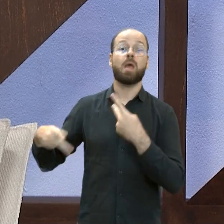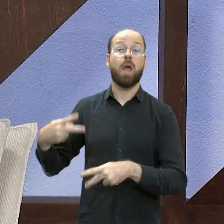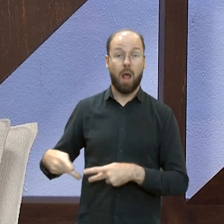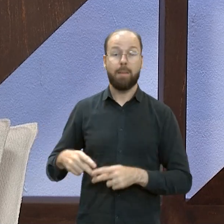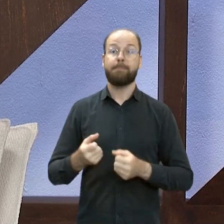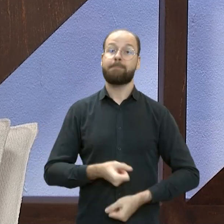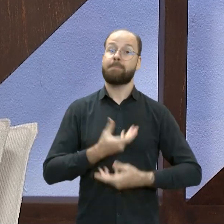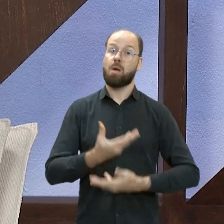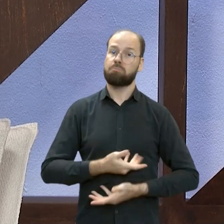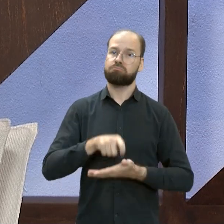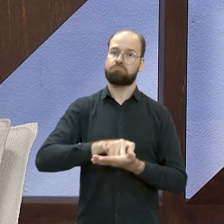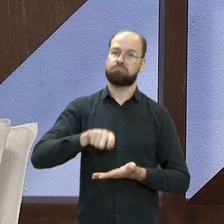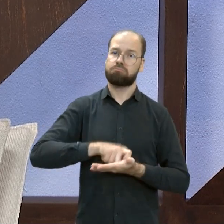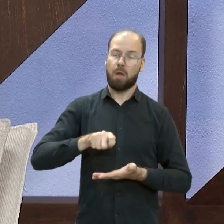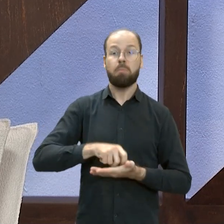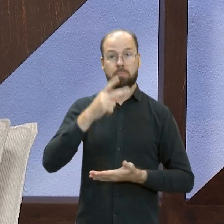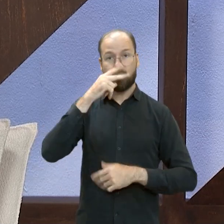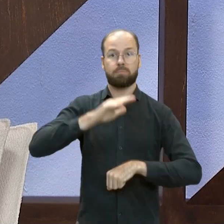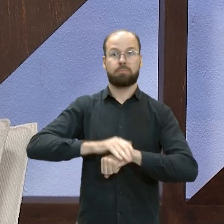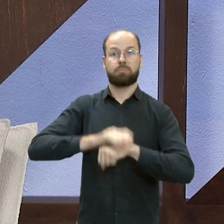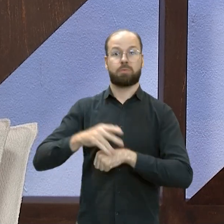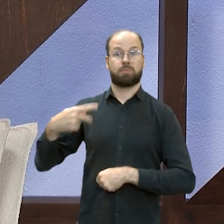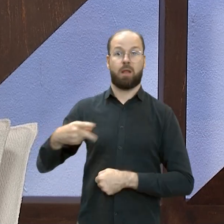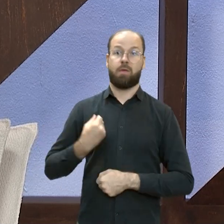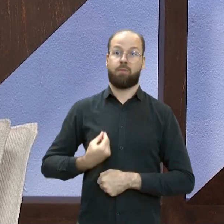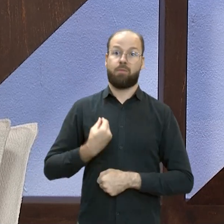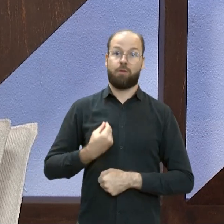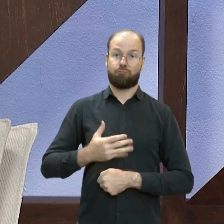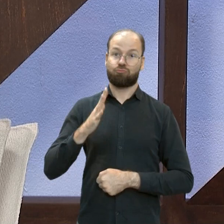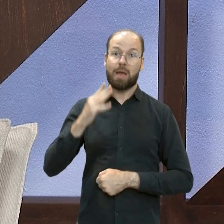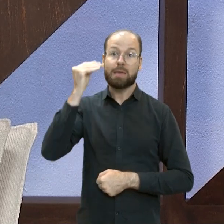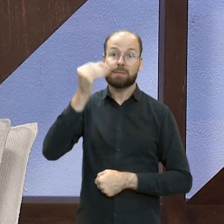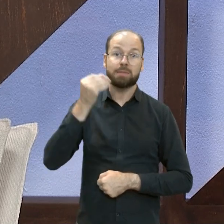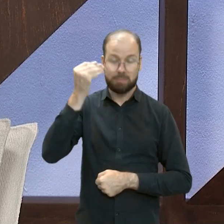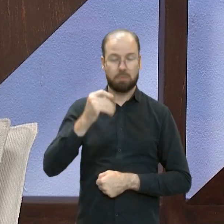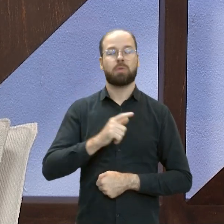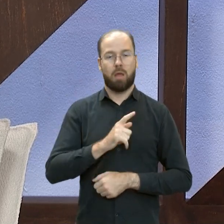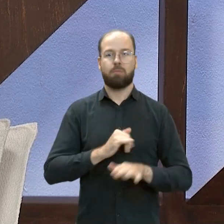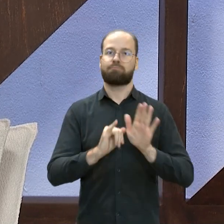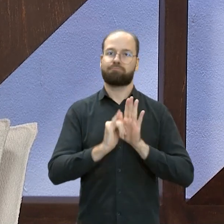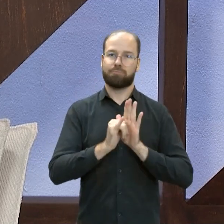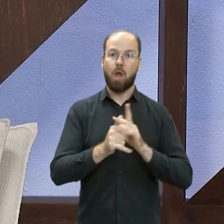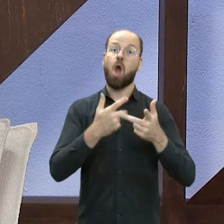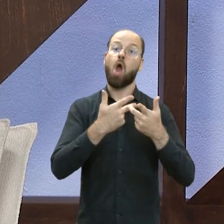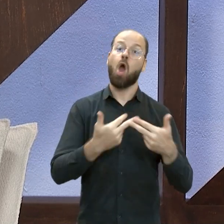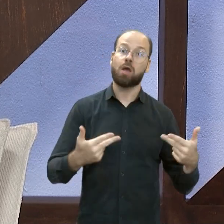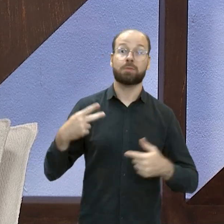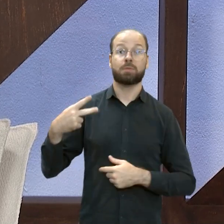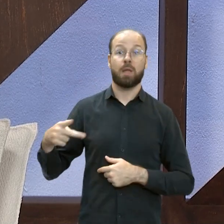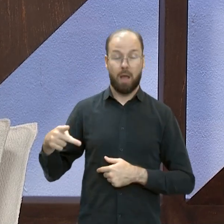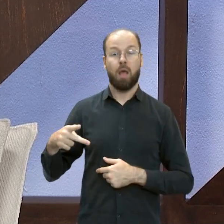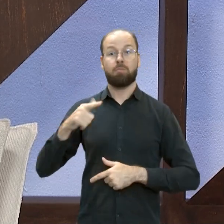são escrevivências, né, nos contos, nas crônicas. Tem muita coisa ainda da Leodegária que